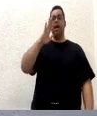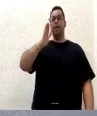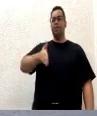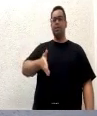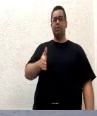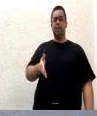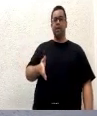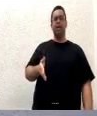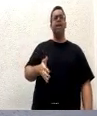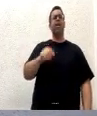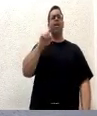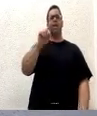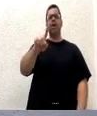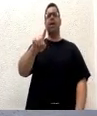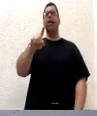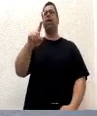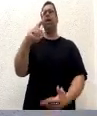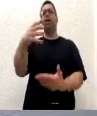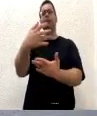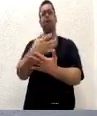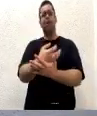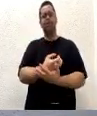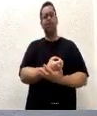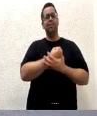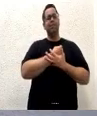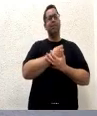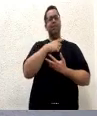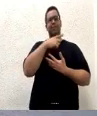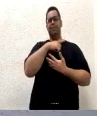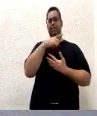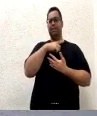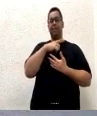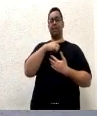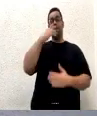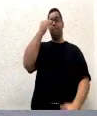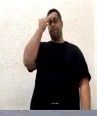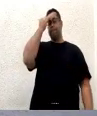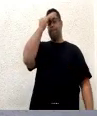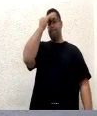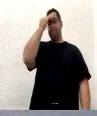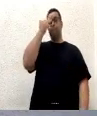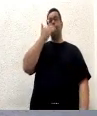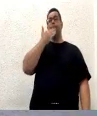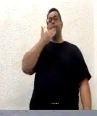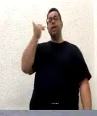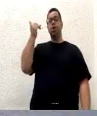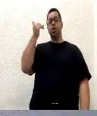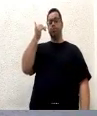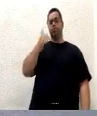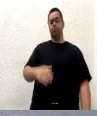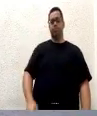acolhida integralmente e vai ser muito mais fácil ser acompanhada. Obrigada.